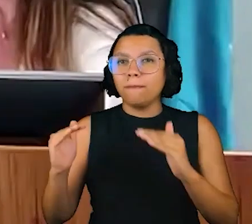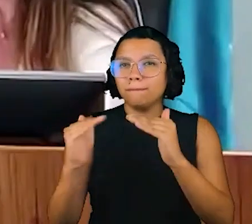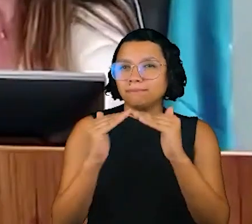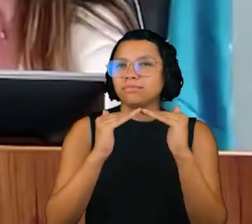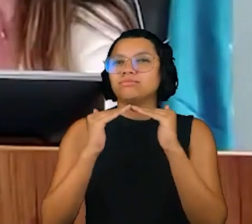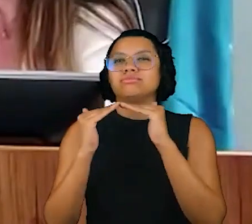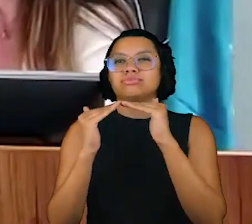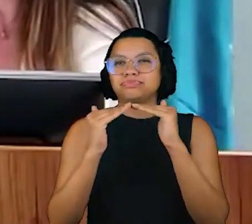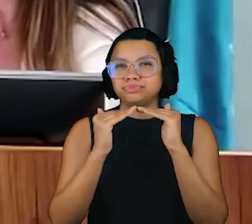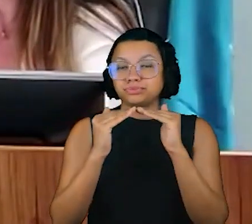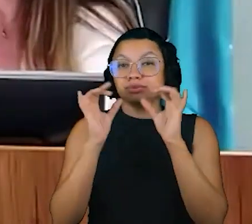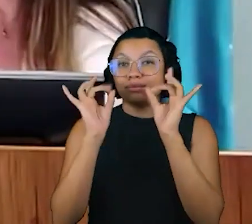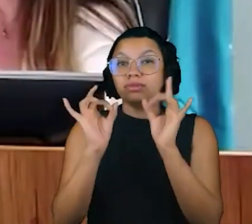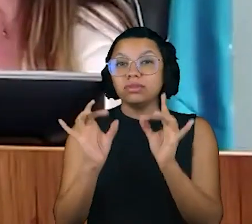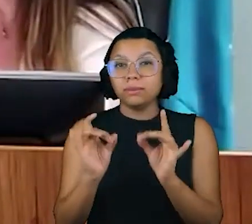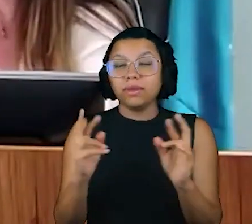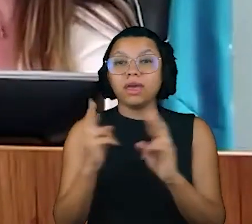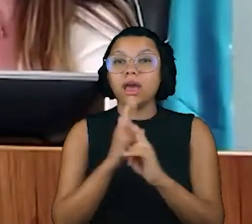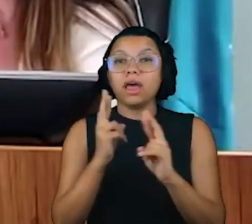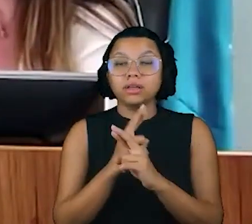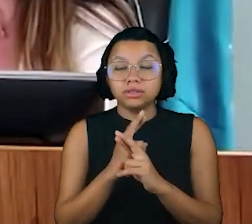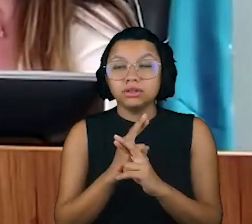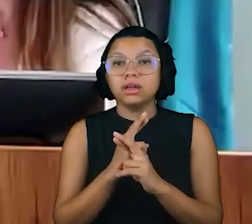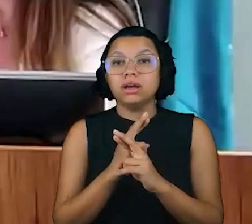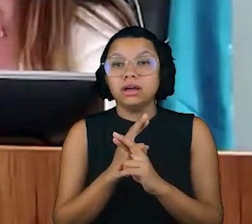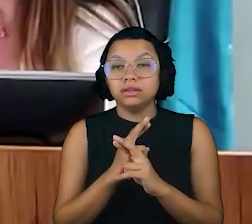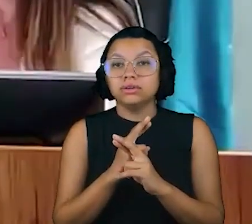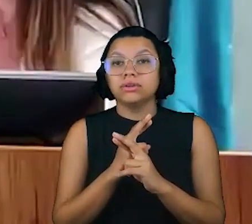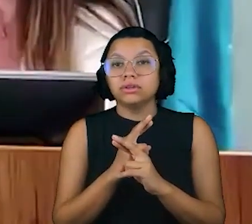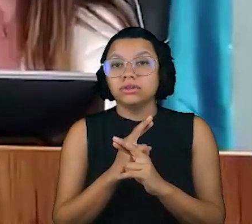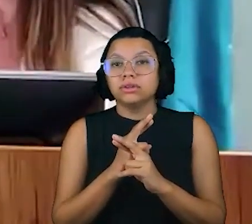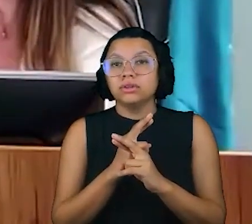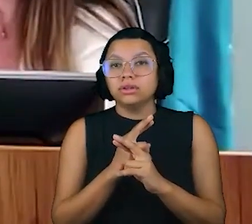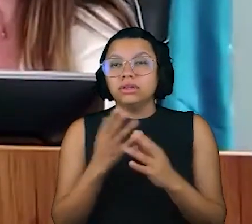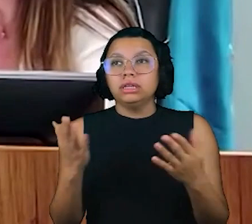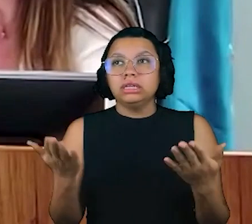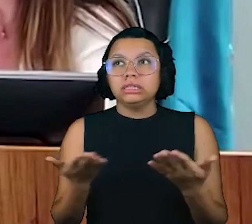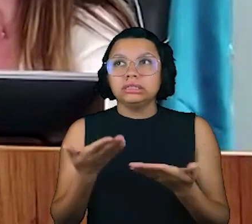e especialmente naquilo que diz respeito a